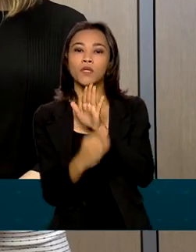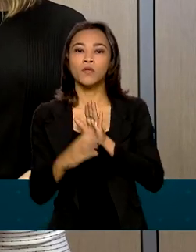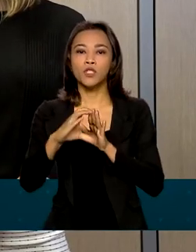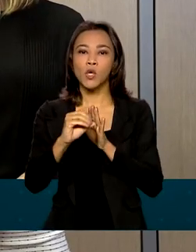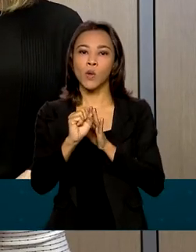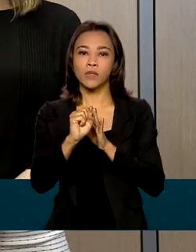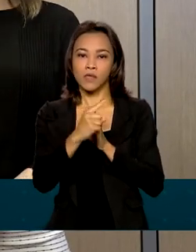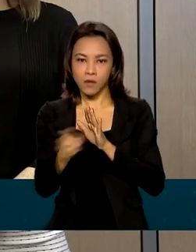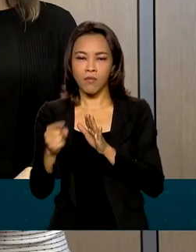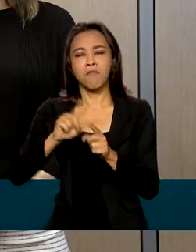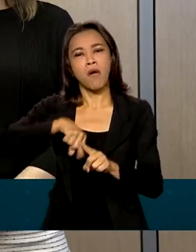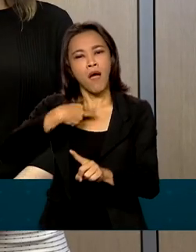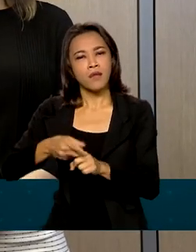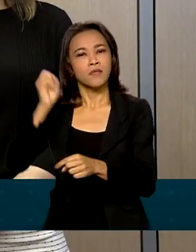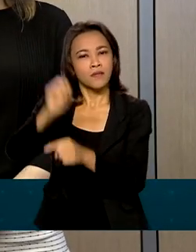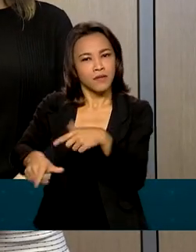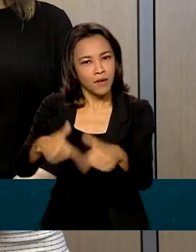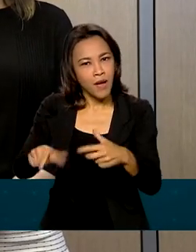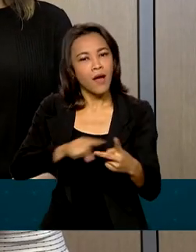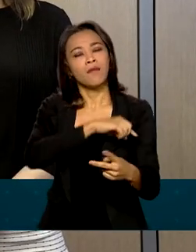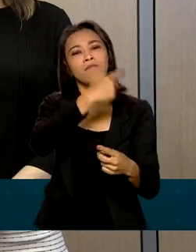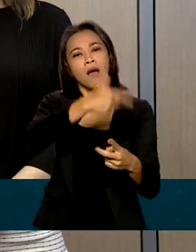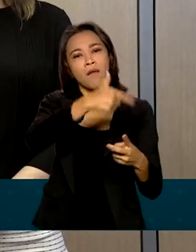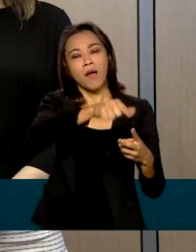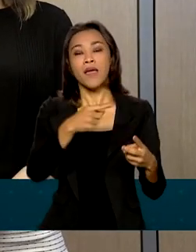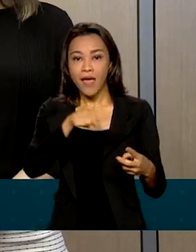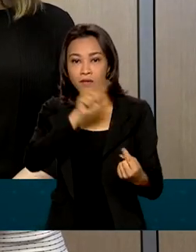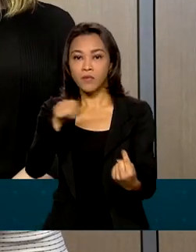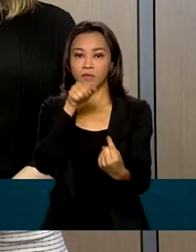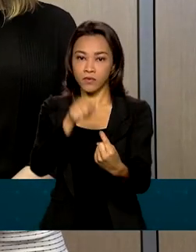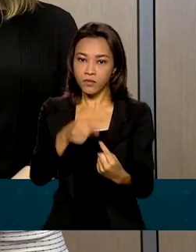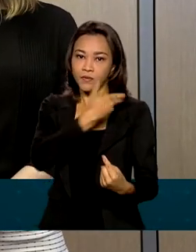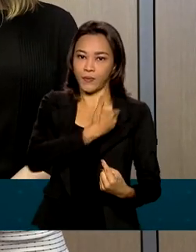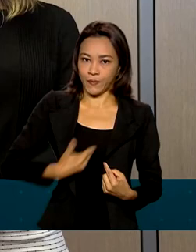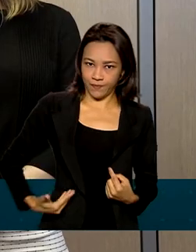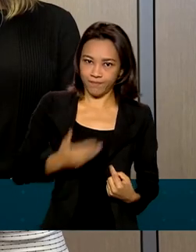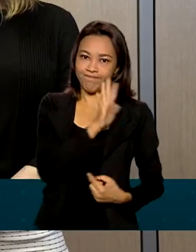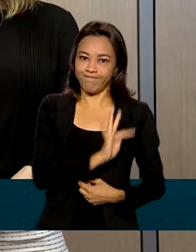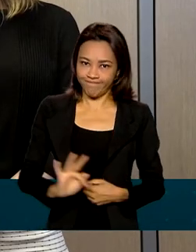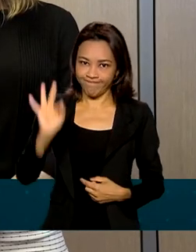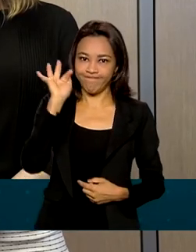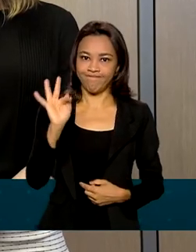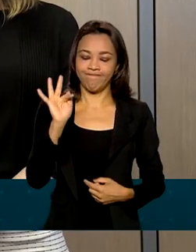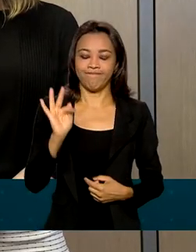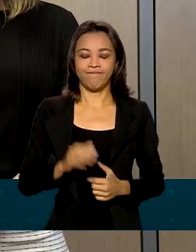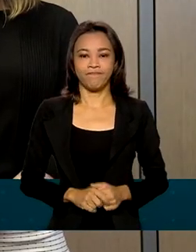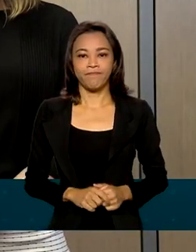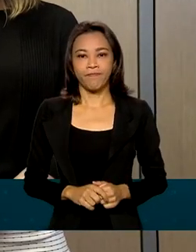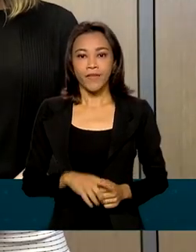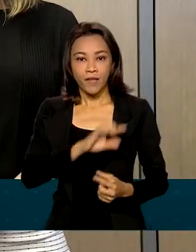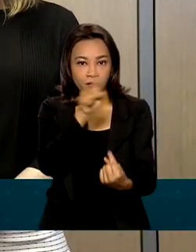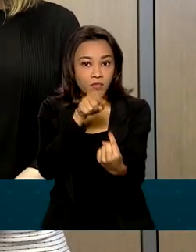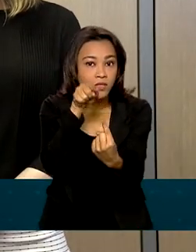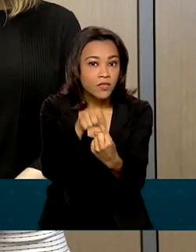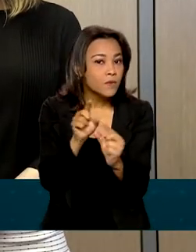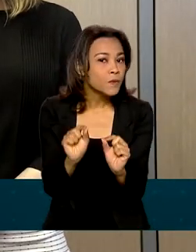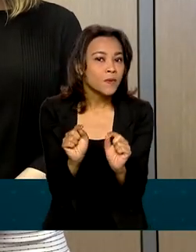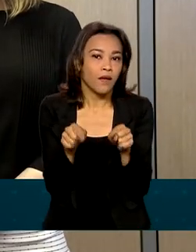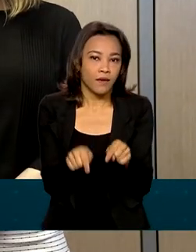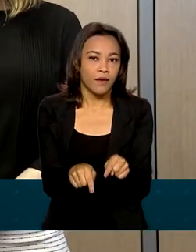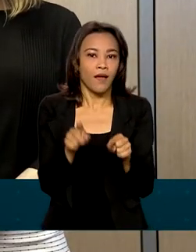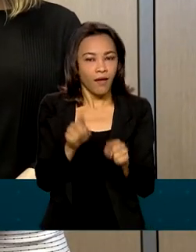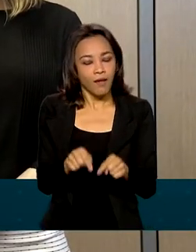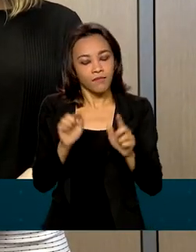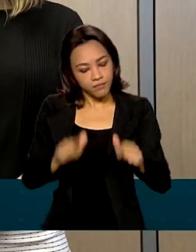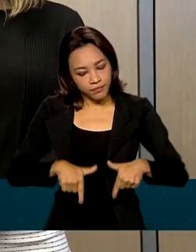Mais Emprego esse objetivo do governo esse objetivo do governo federal a e a ideia aqui é